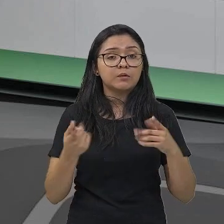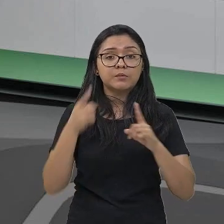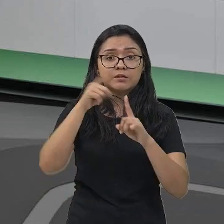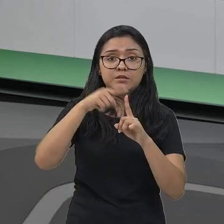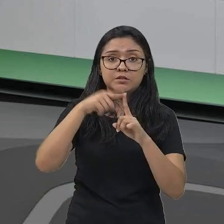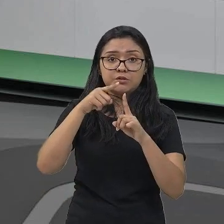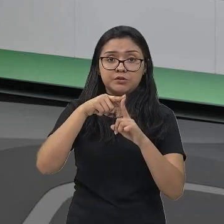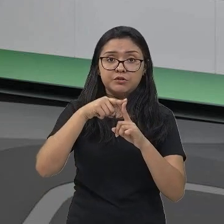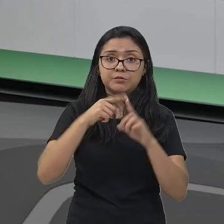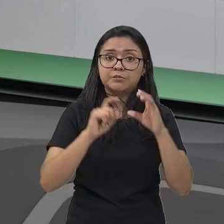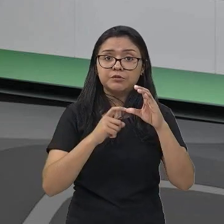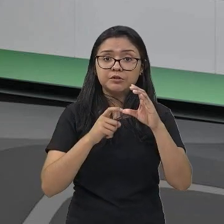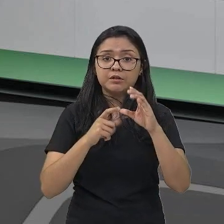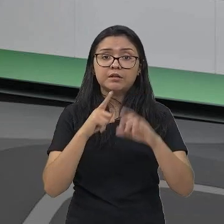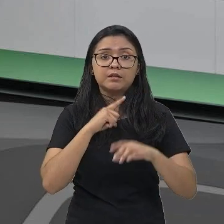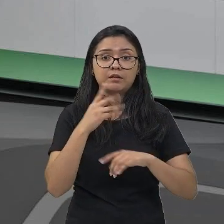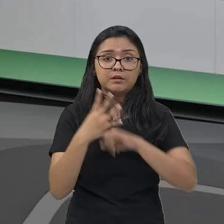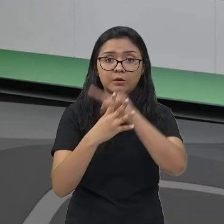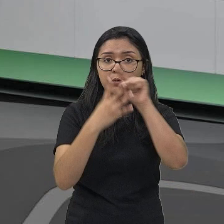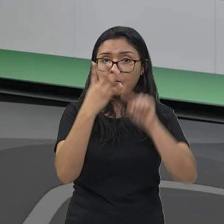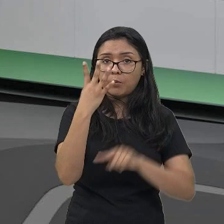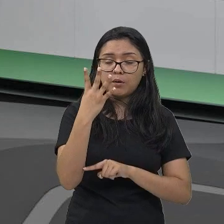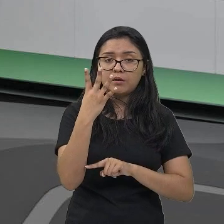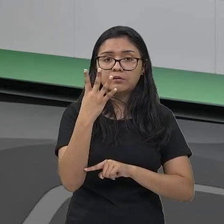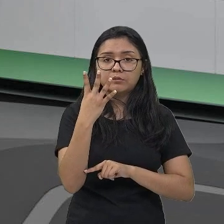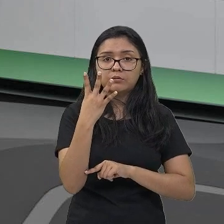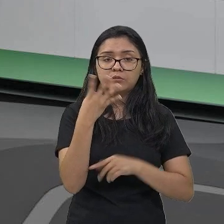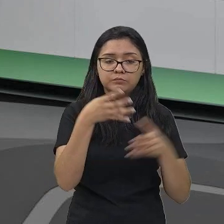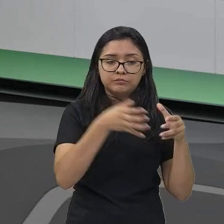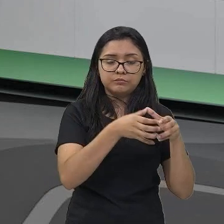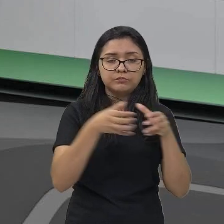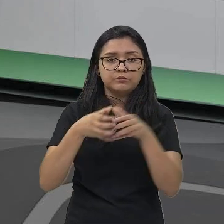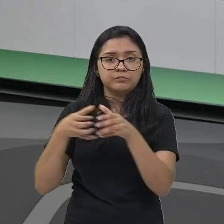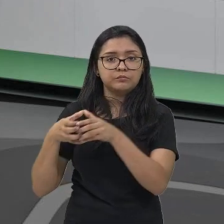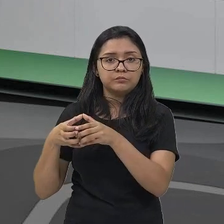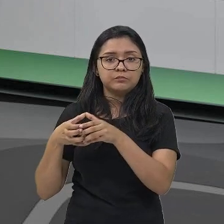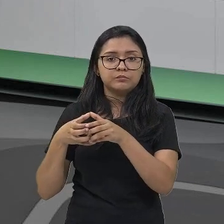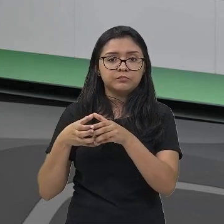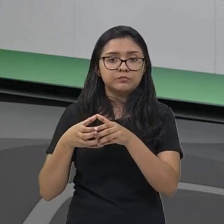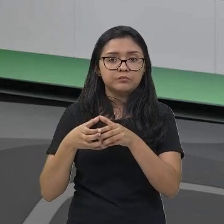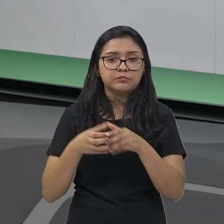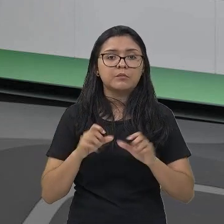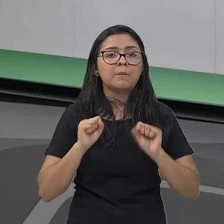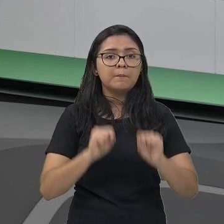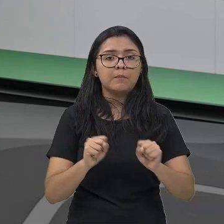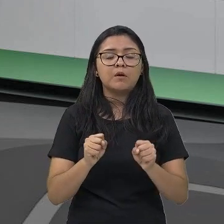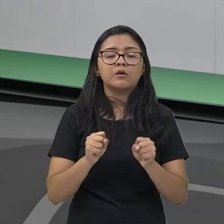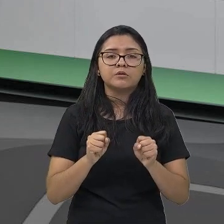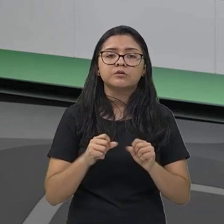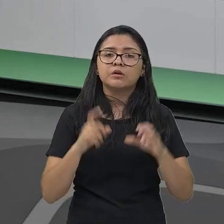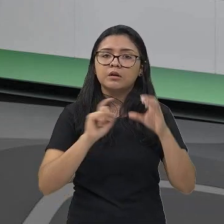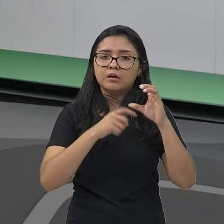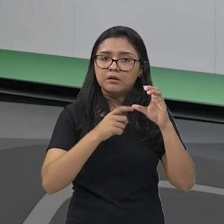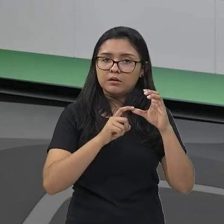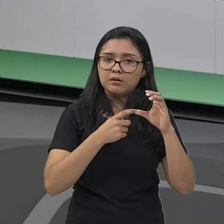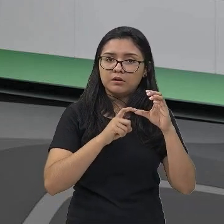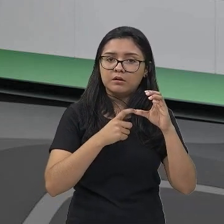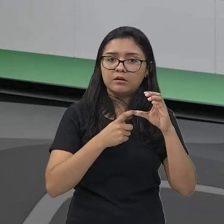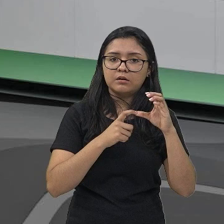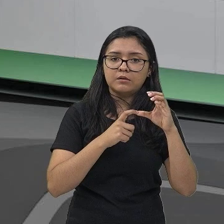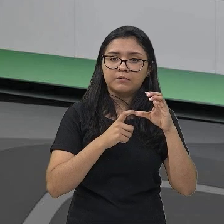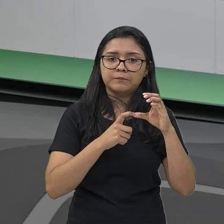cadeia, eu tenho 4 formas de classificar, né? Eu posso classificar como cadeias